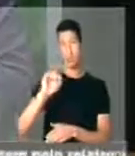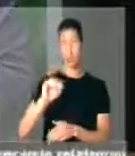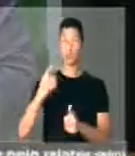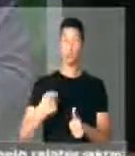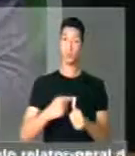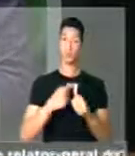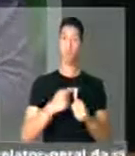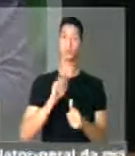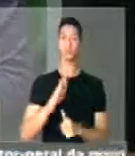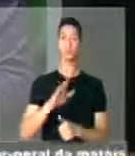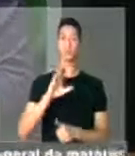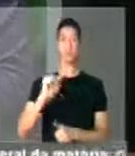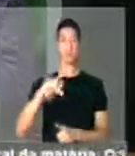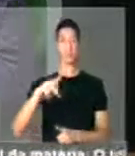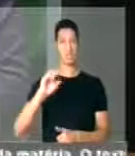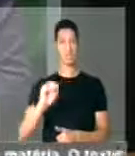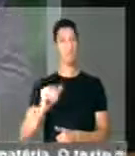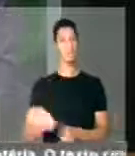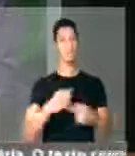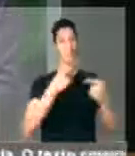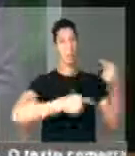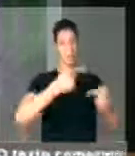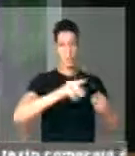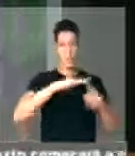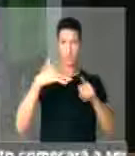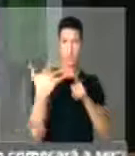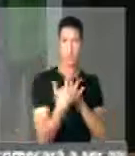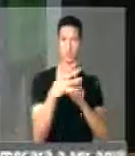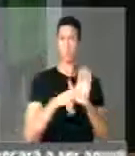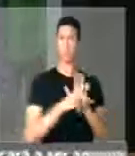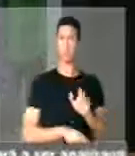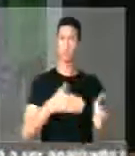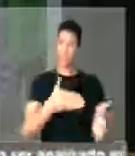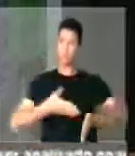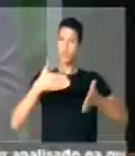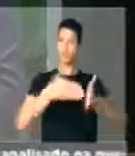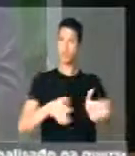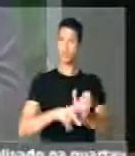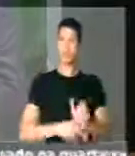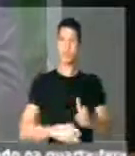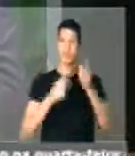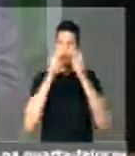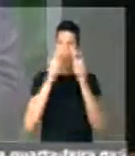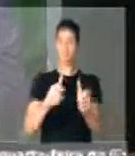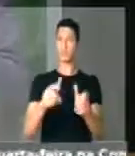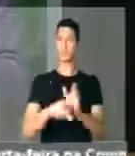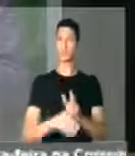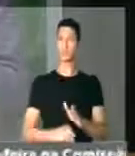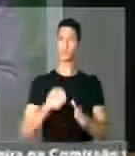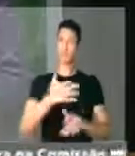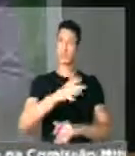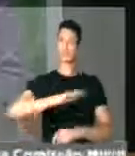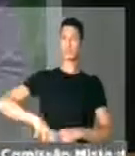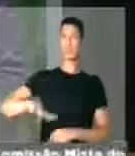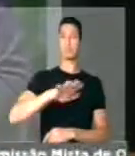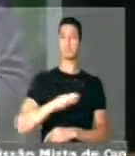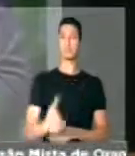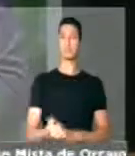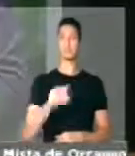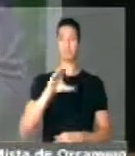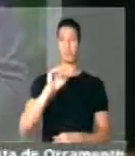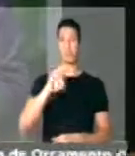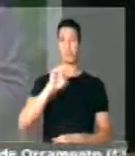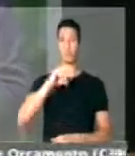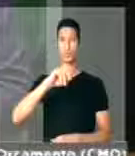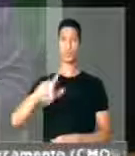Primeiro foi o campo, né, uma política social de enfrentamento dos interesses dos grandes